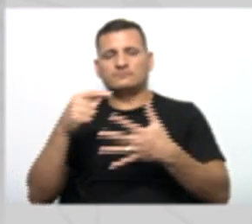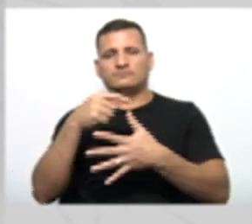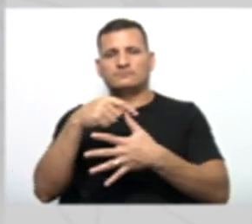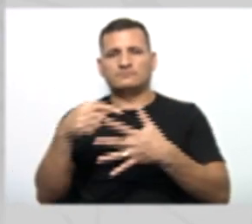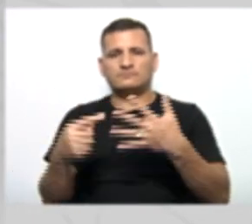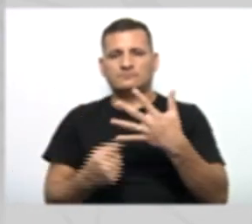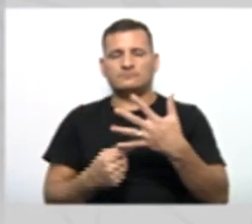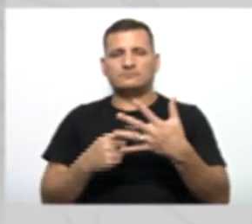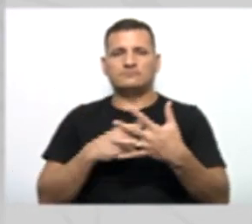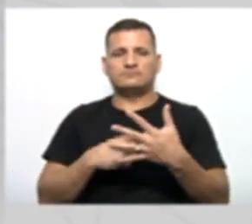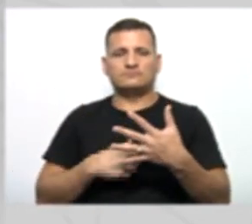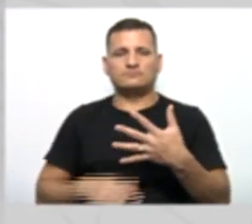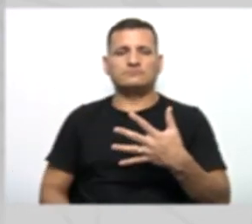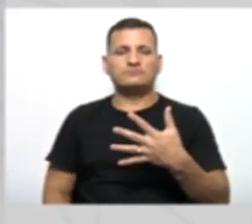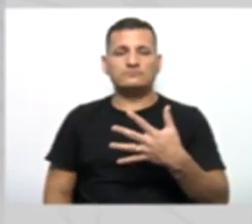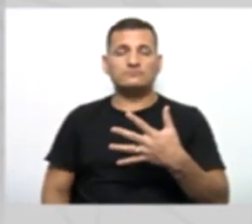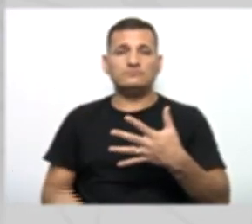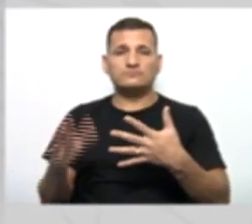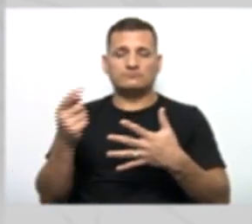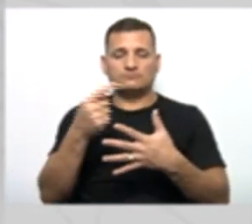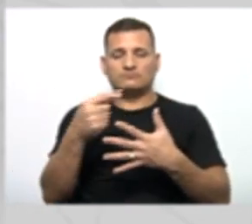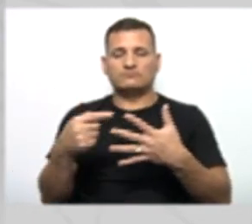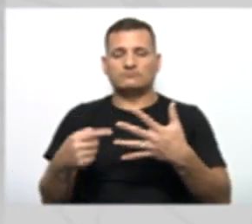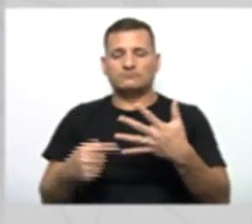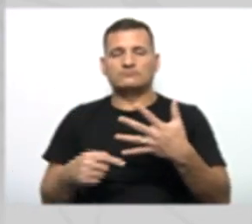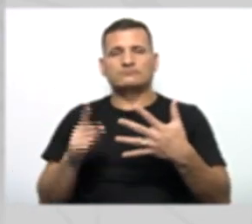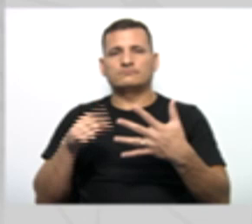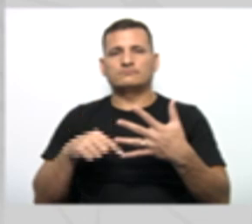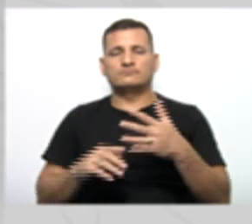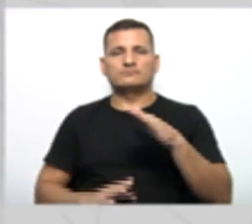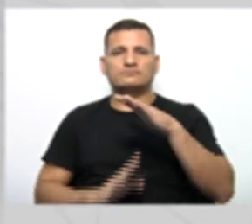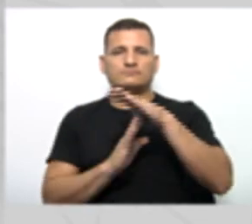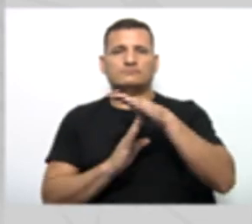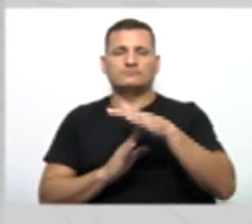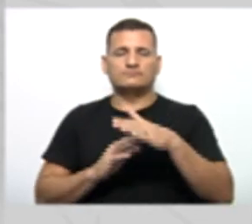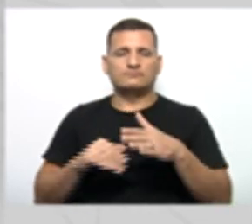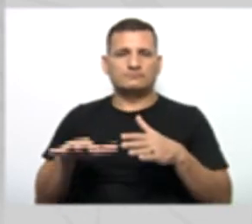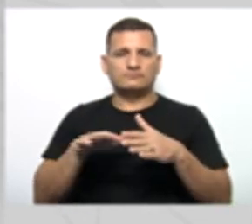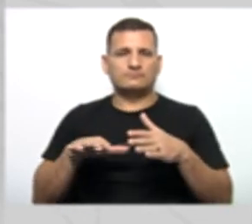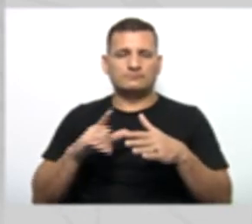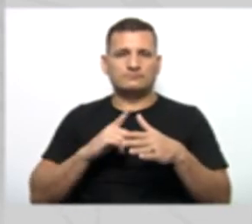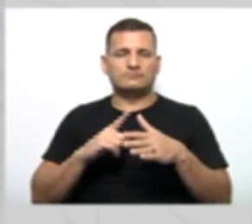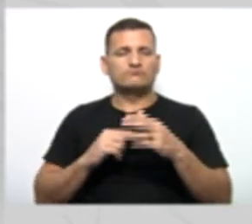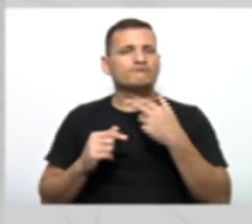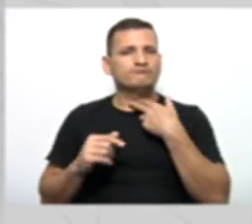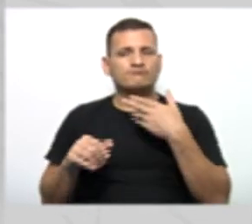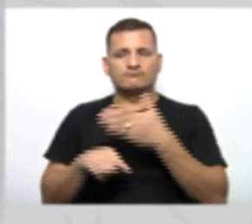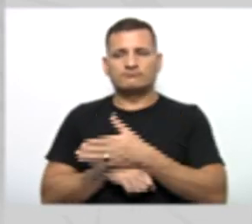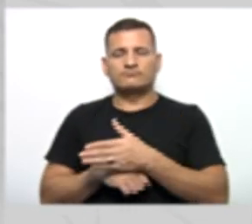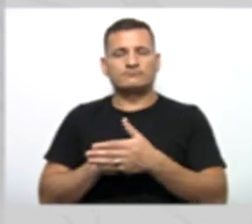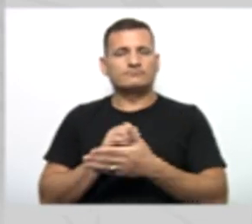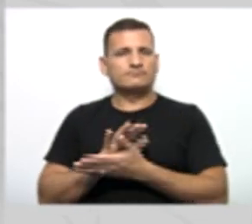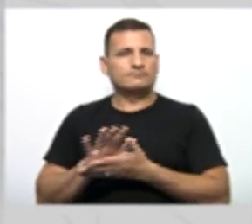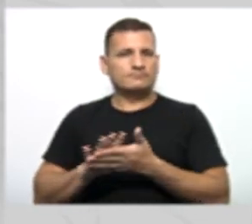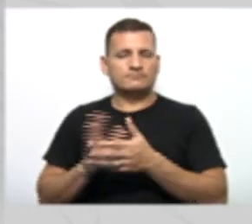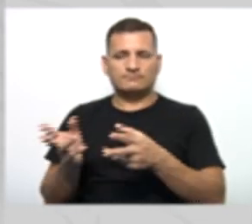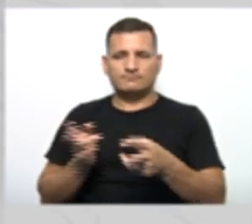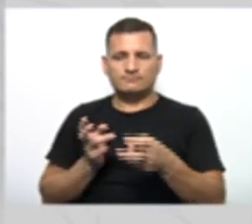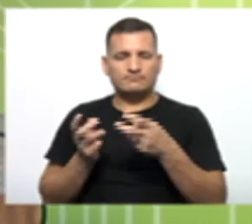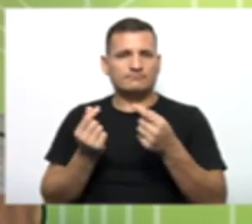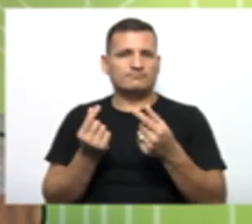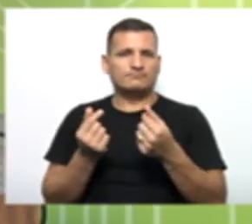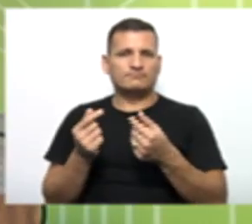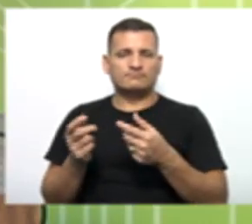ação do homem é restrita, ela é estritamente restrita. Não se pode desenvolver nenhuma atividade econômica. Elas